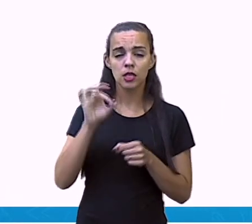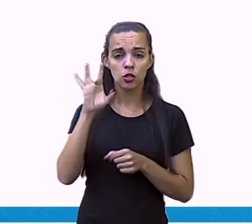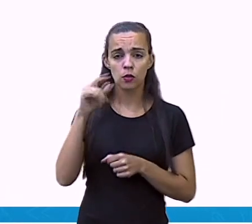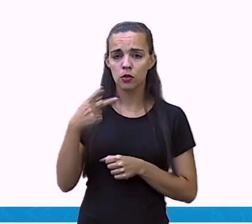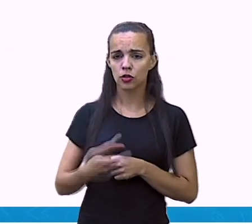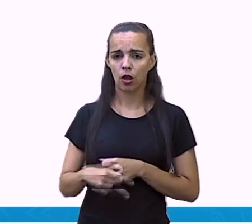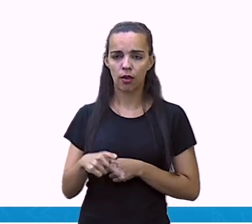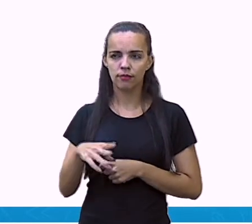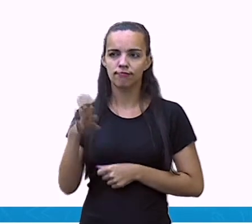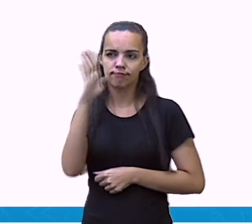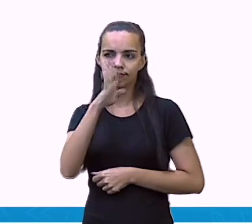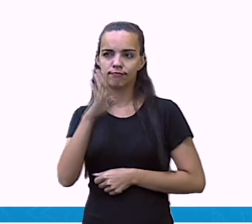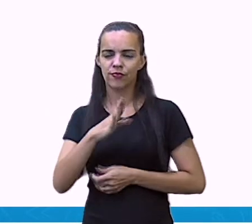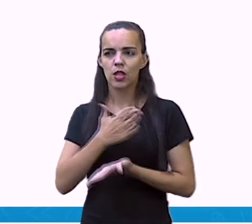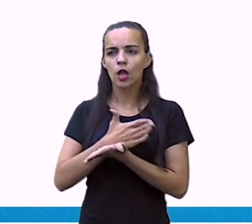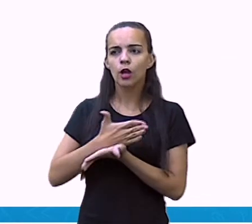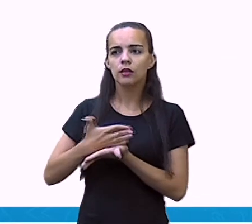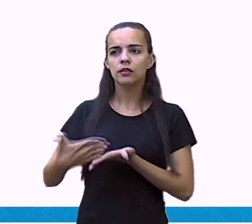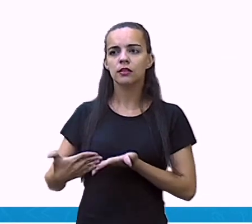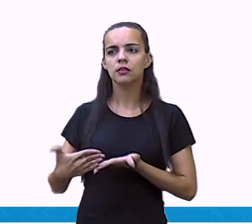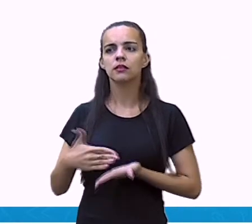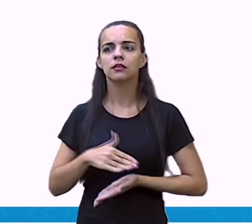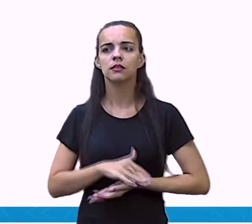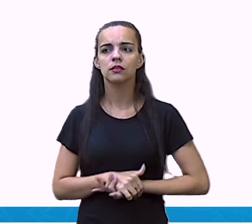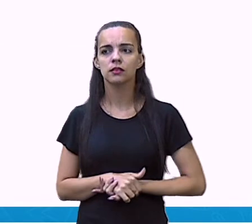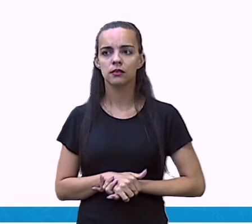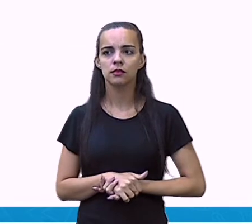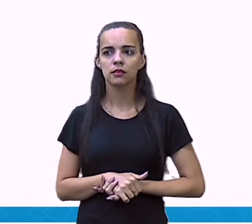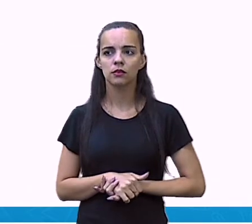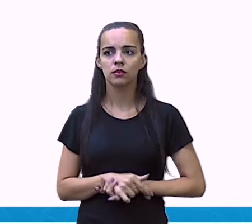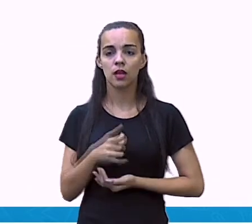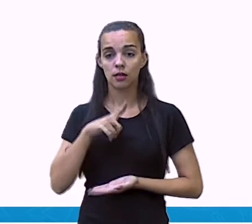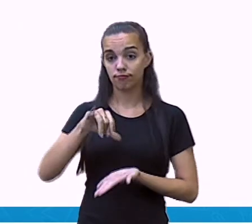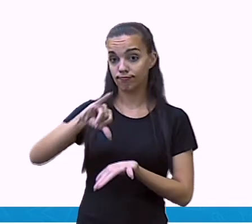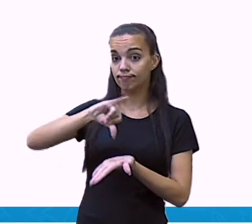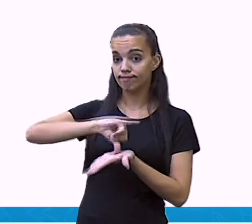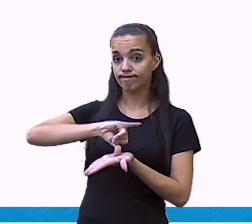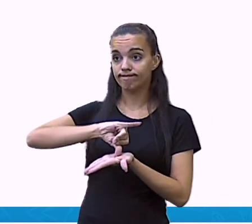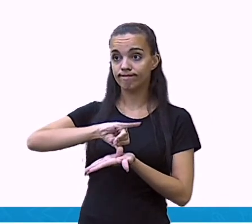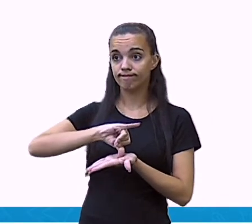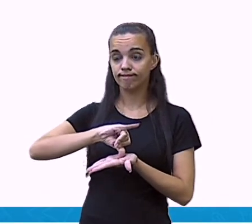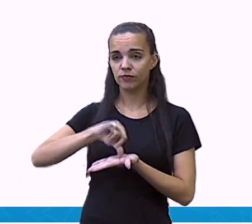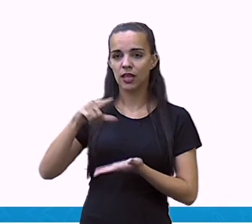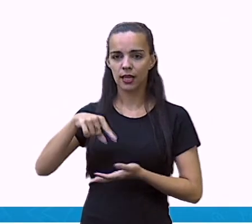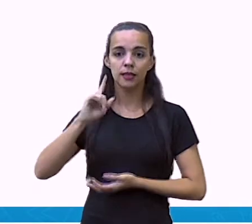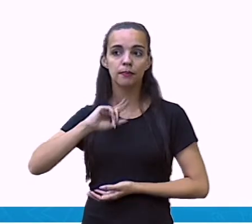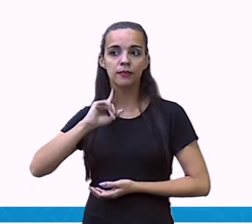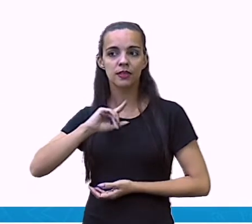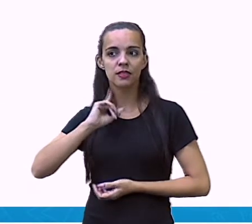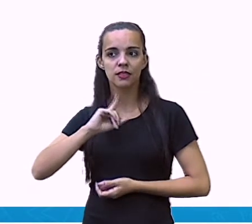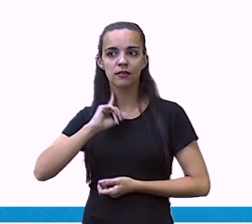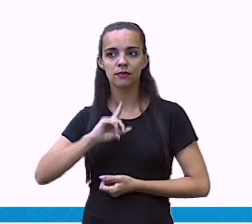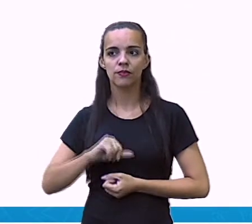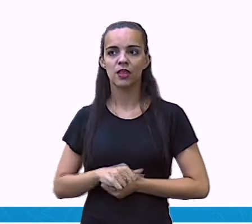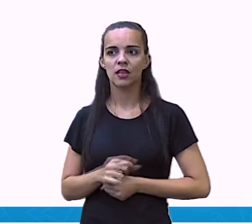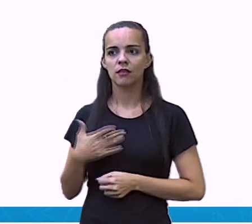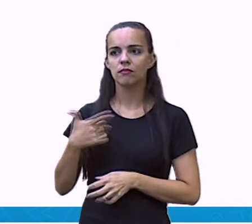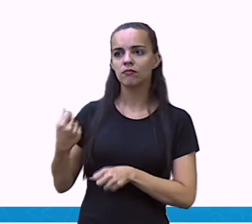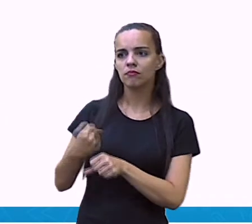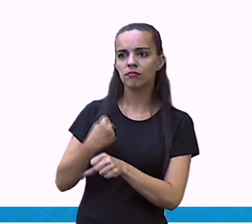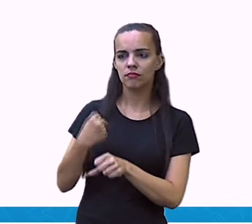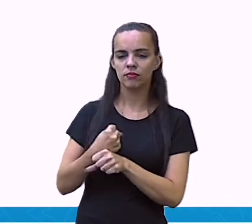Brasil. Começou na nossa capital de Minas Gerais, né, com a criação